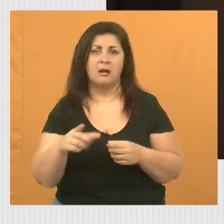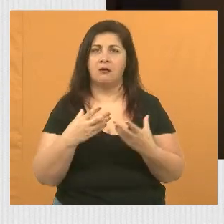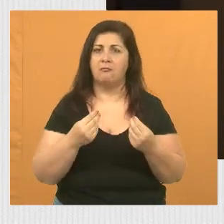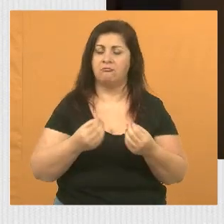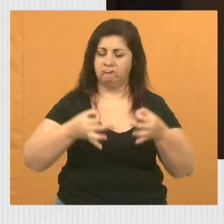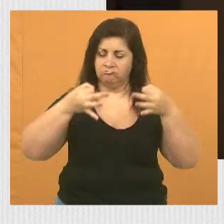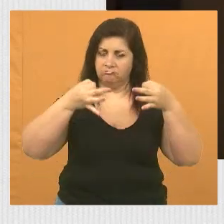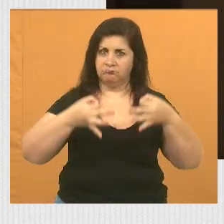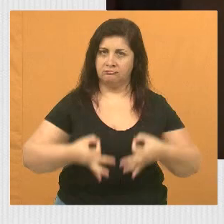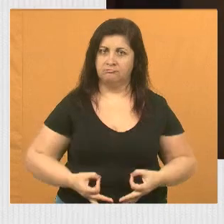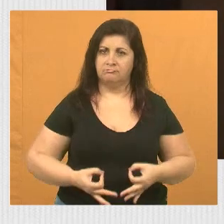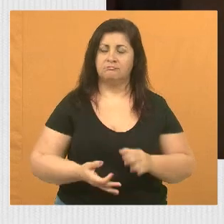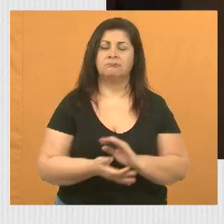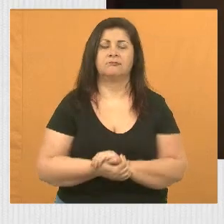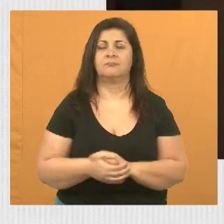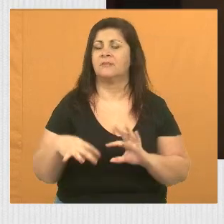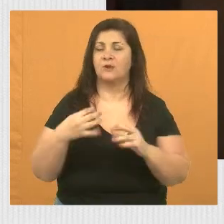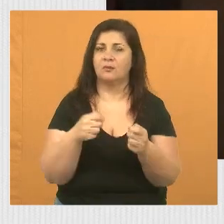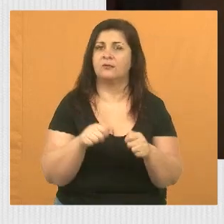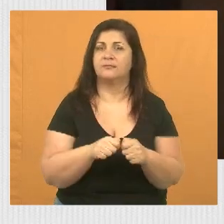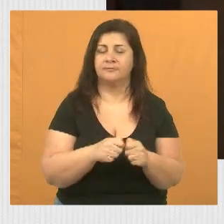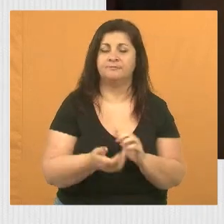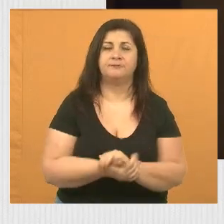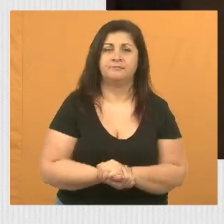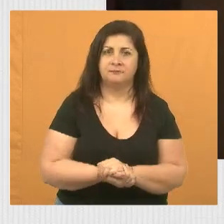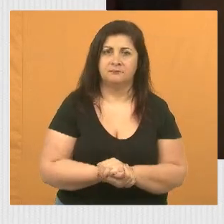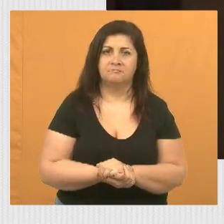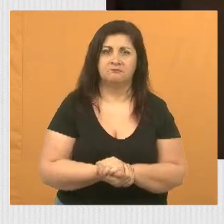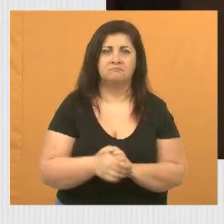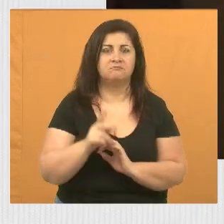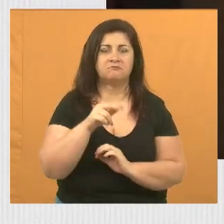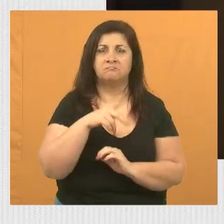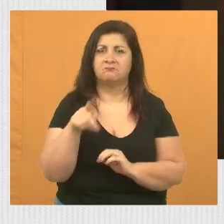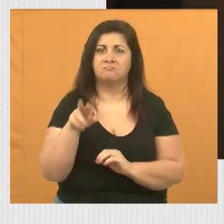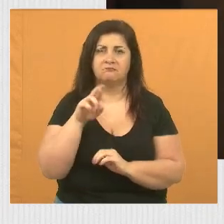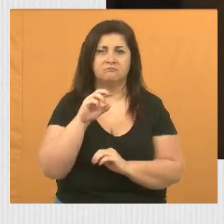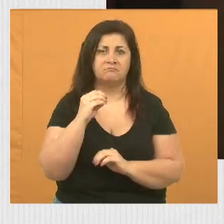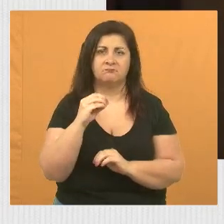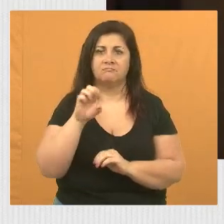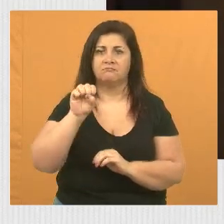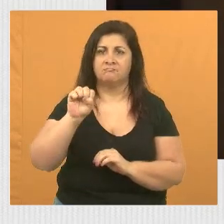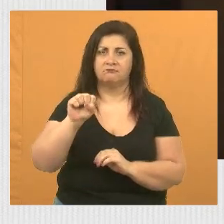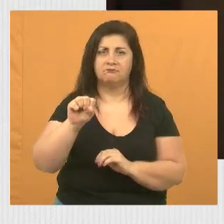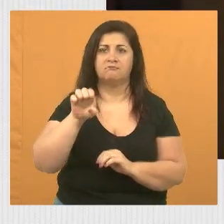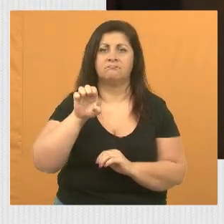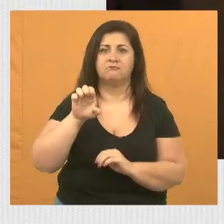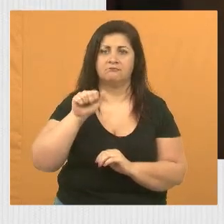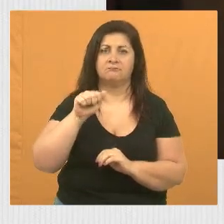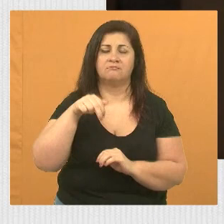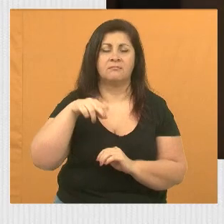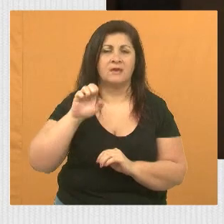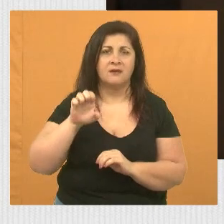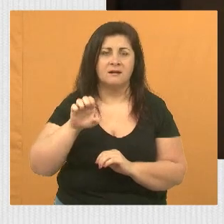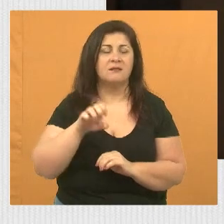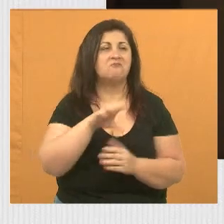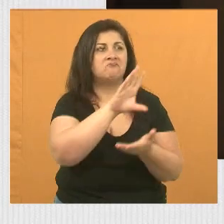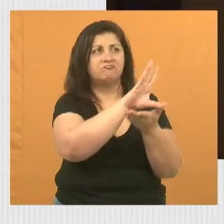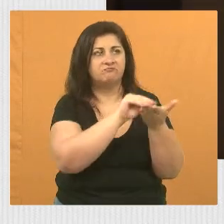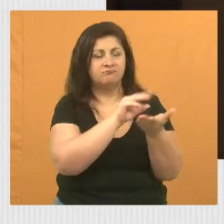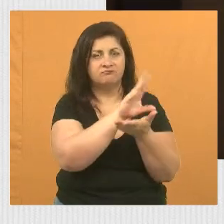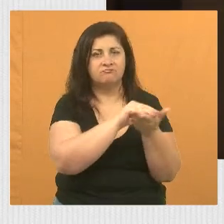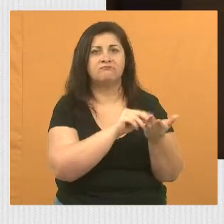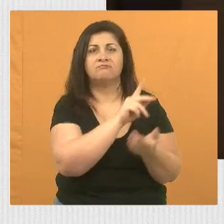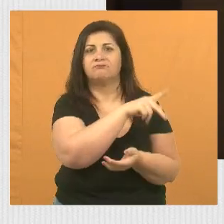nas coisas que ela faz. Então, a Rosiane é assim, um exemplo de professora. Quando ela se